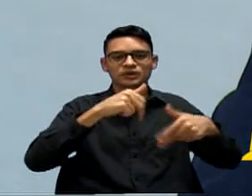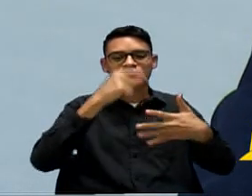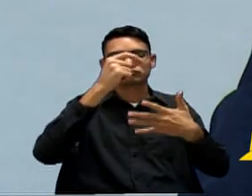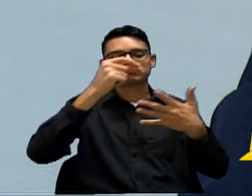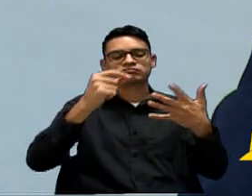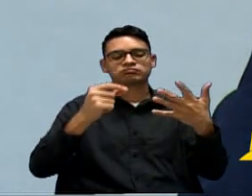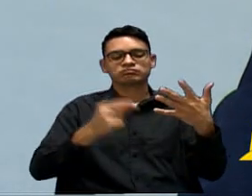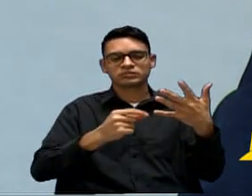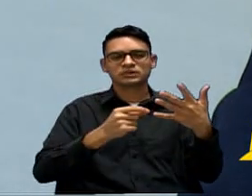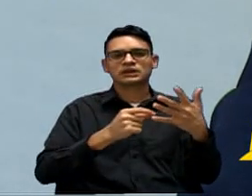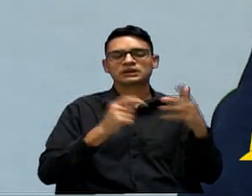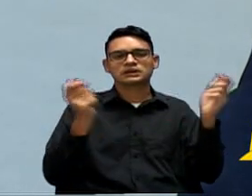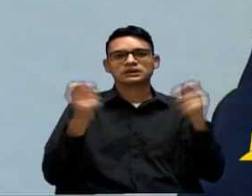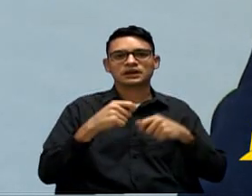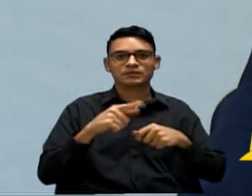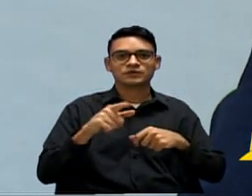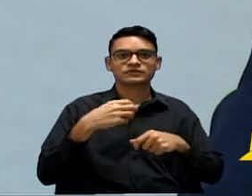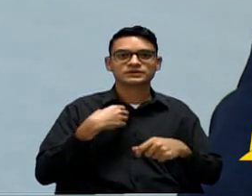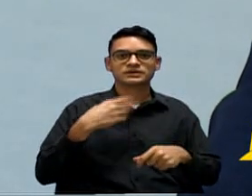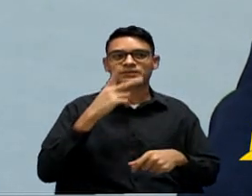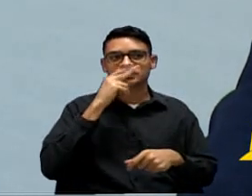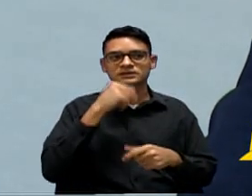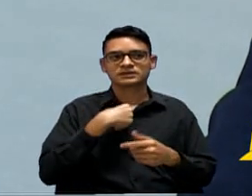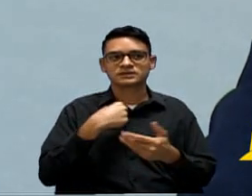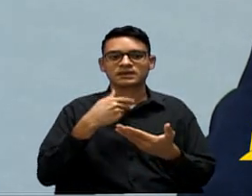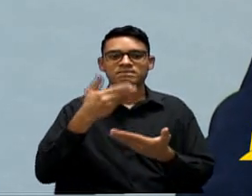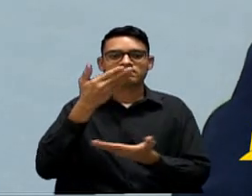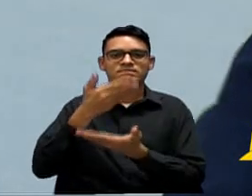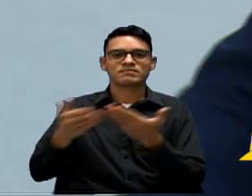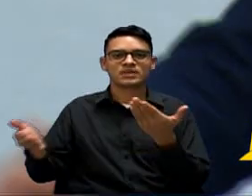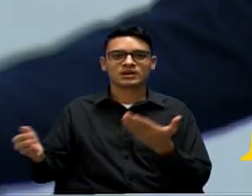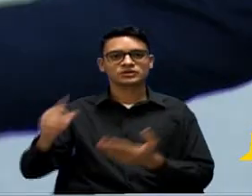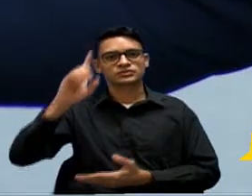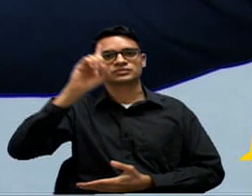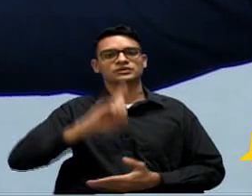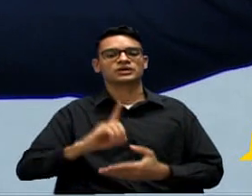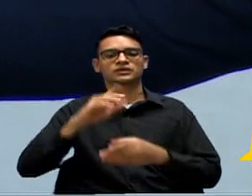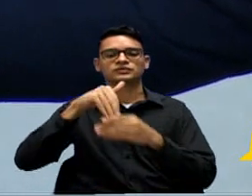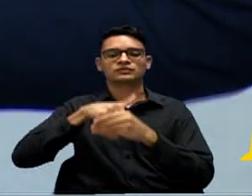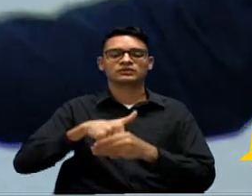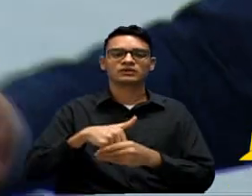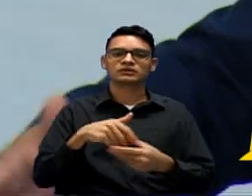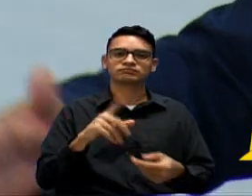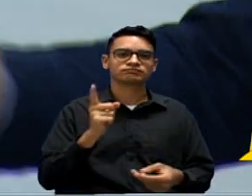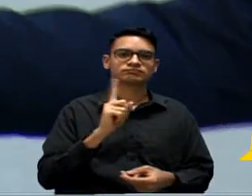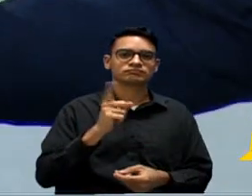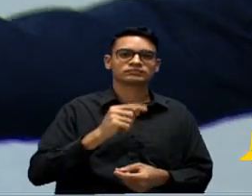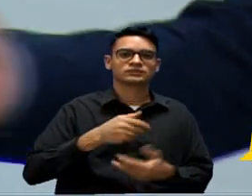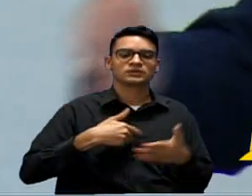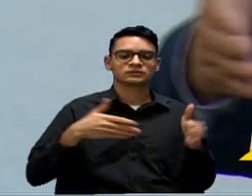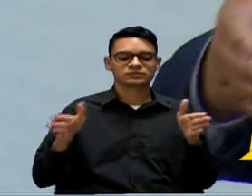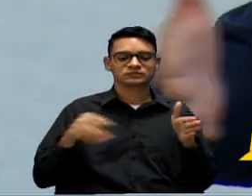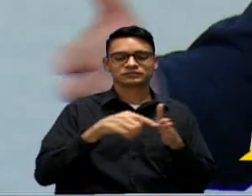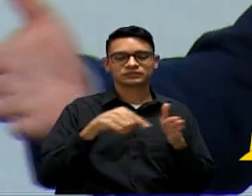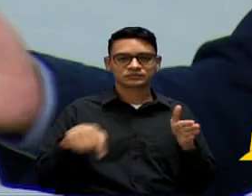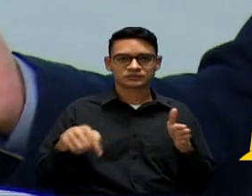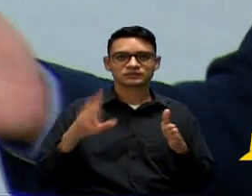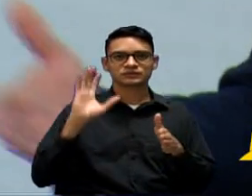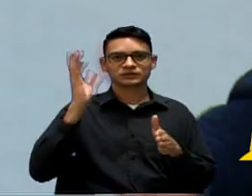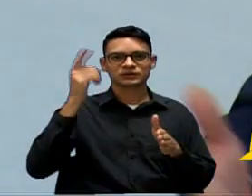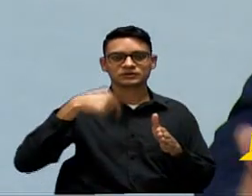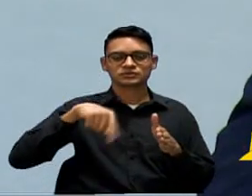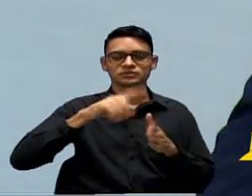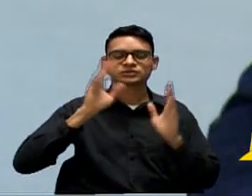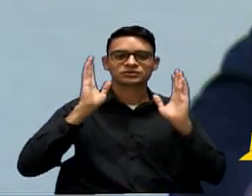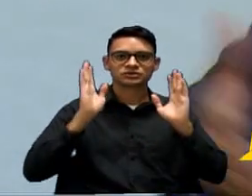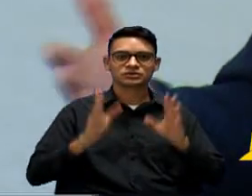você não pode é ficar excluído de poder participar. Entendeu? Acontece em período, presidente Cláudio, teve em recesso, nós tivemos